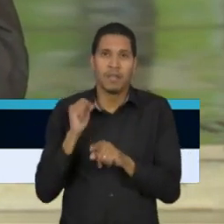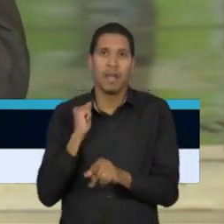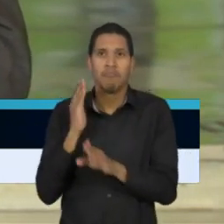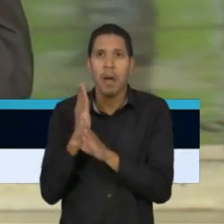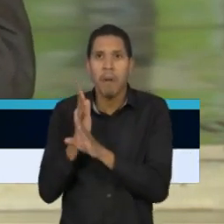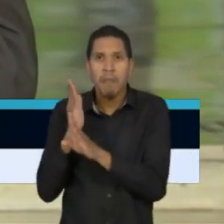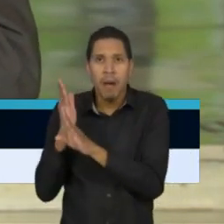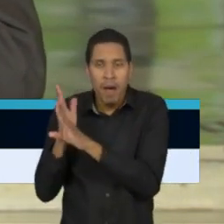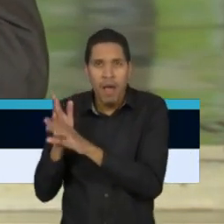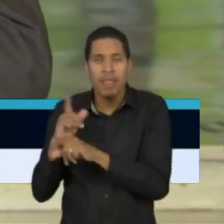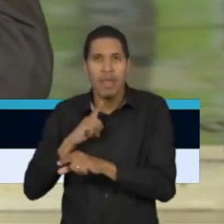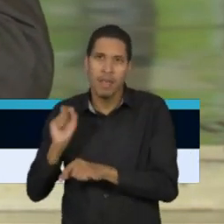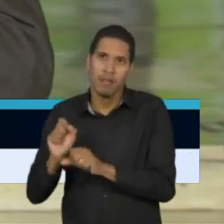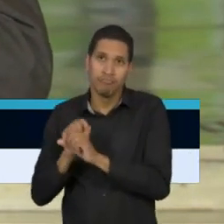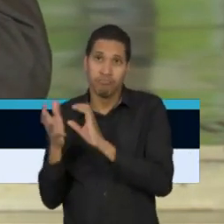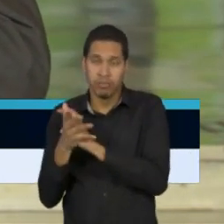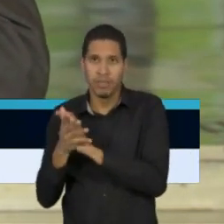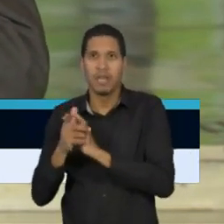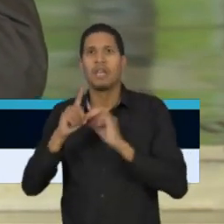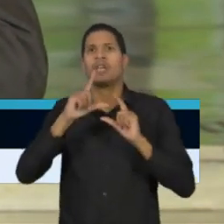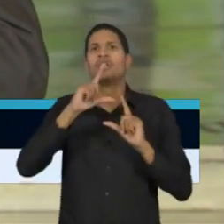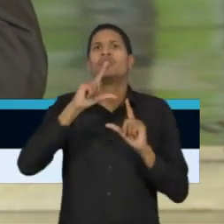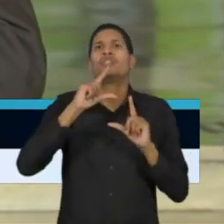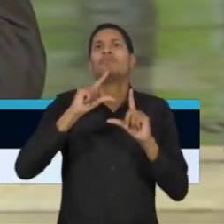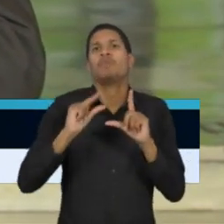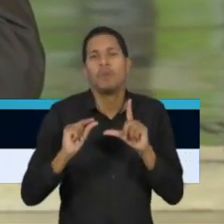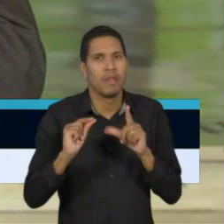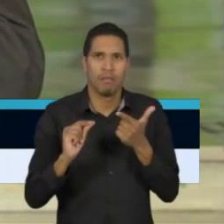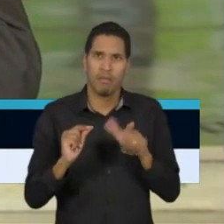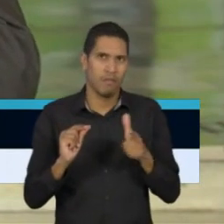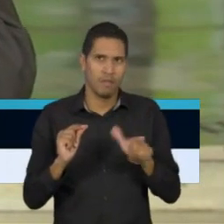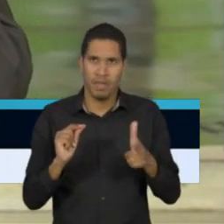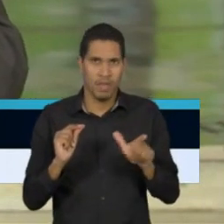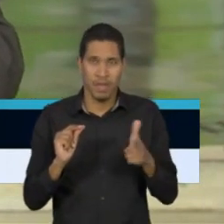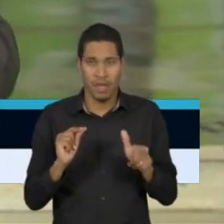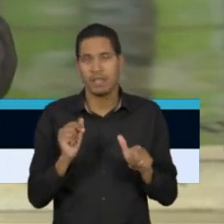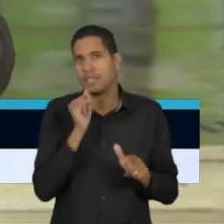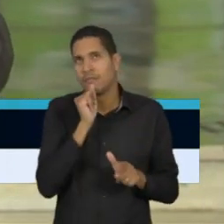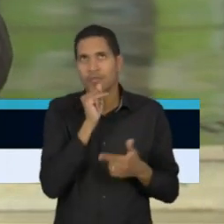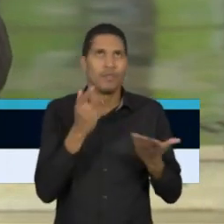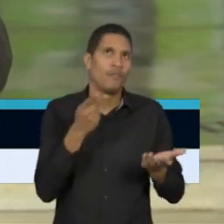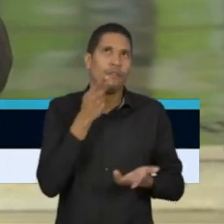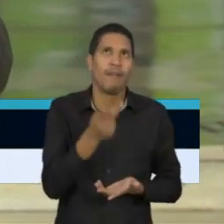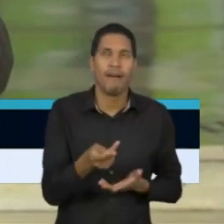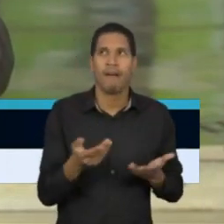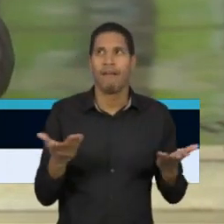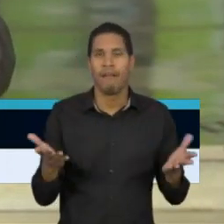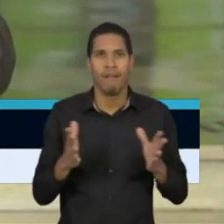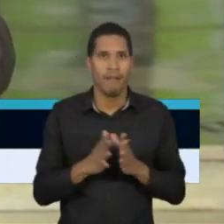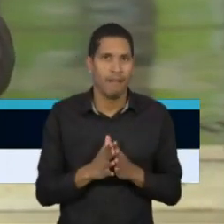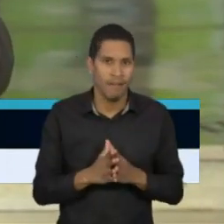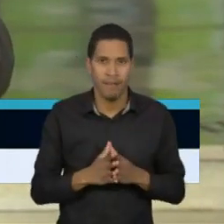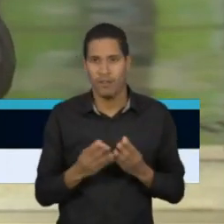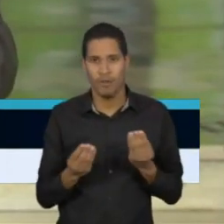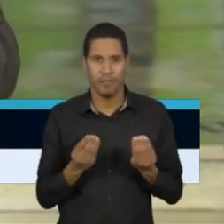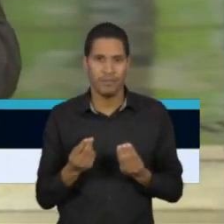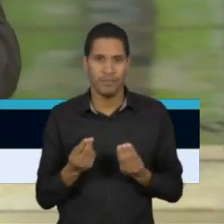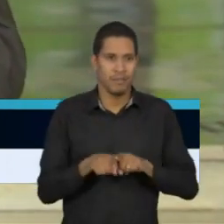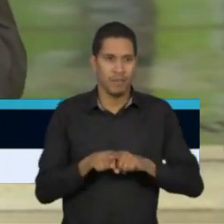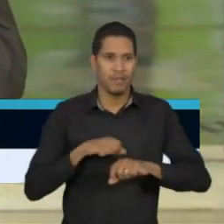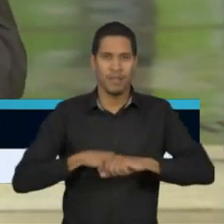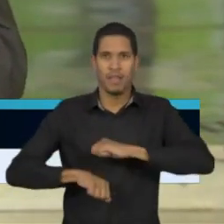não vamos ter, não existe caso colocado para dizer que nós estamos, isso seria